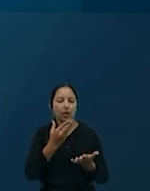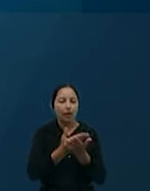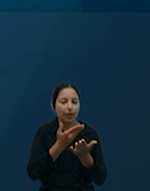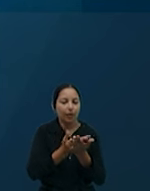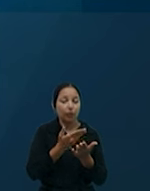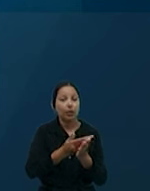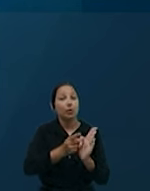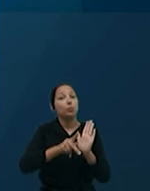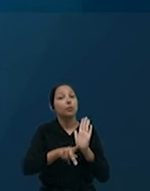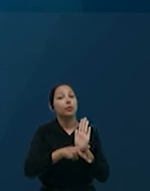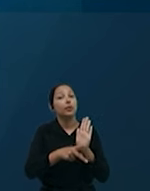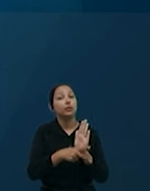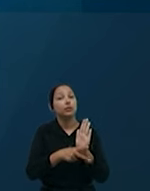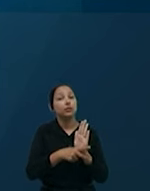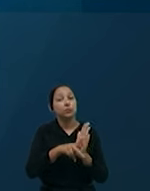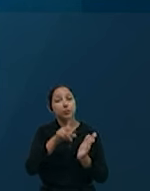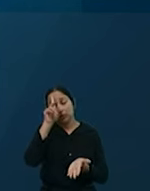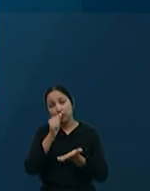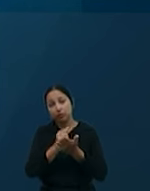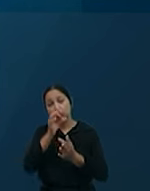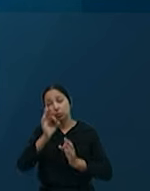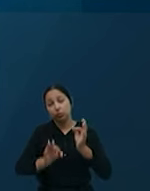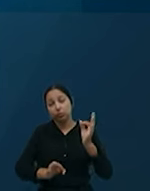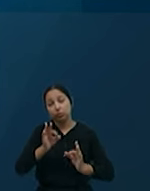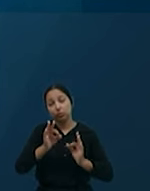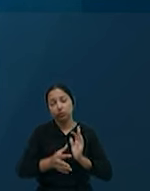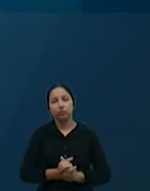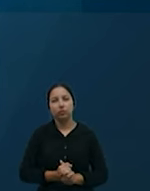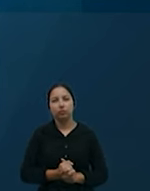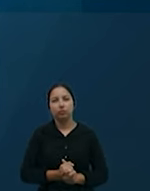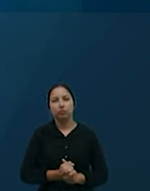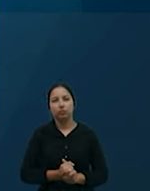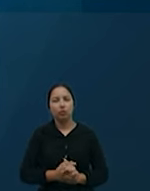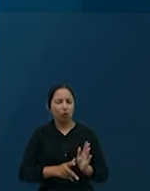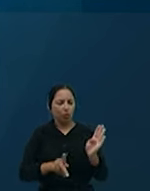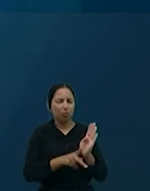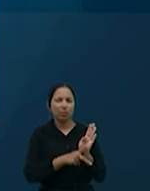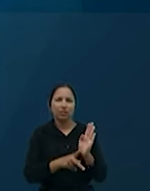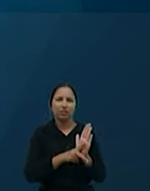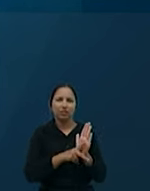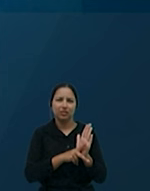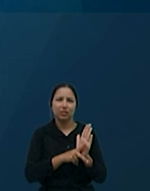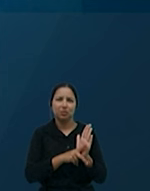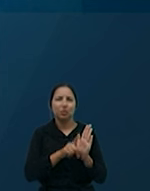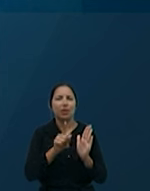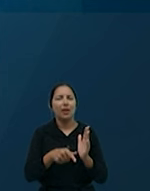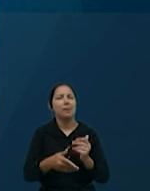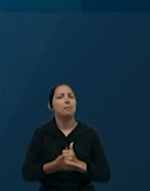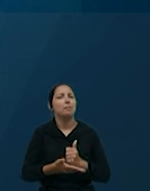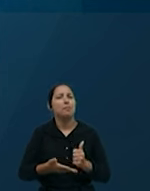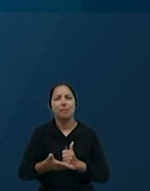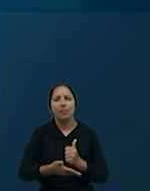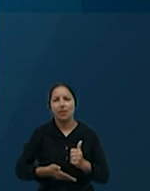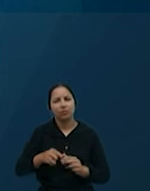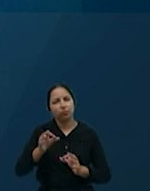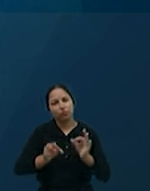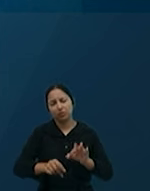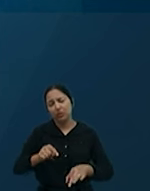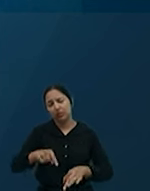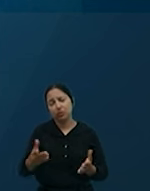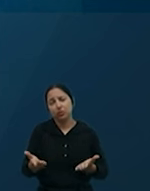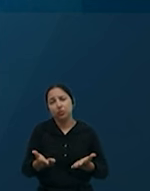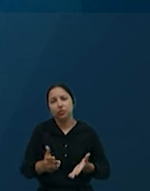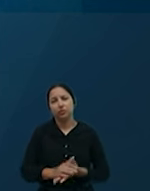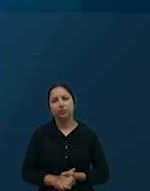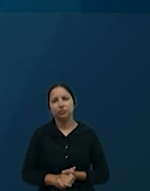Este princípio tem que ser a base estruturante deste julgamento. E este princípio tem